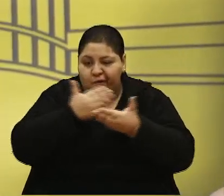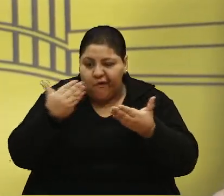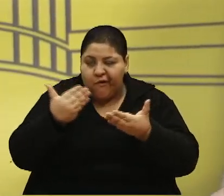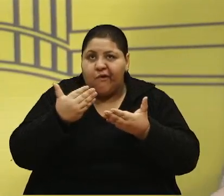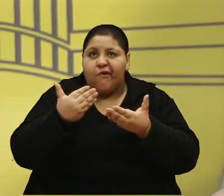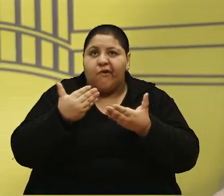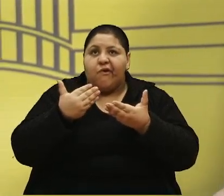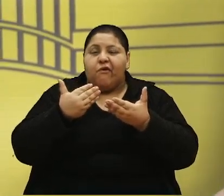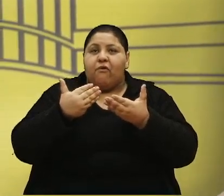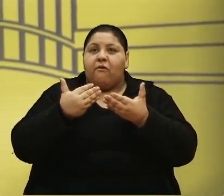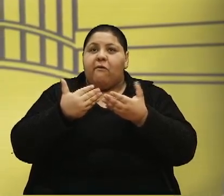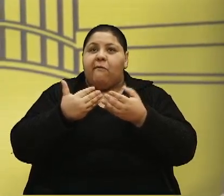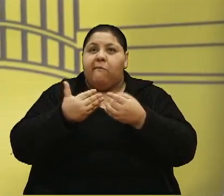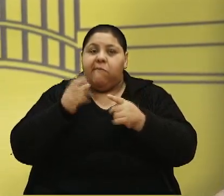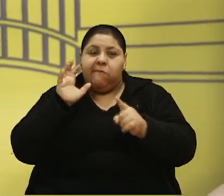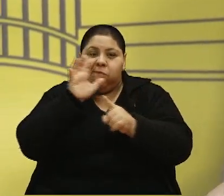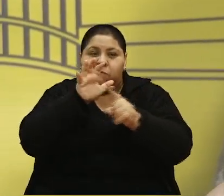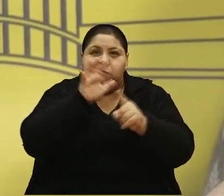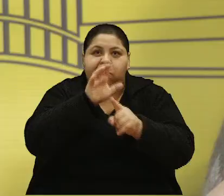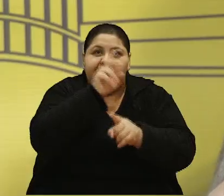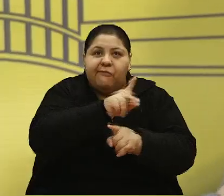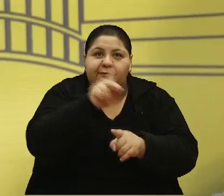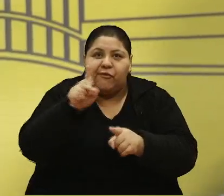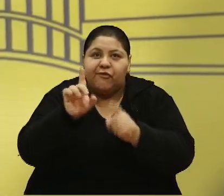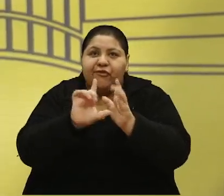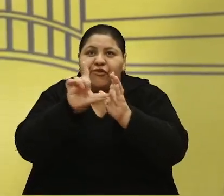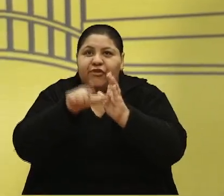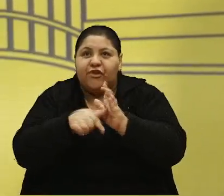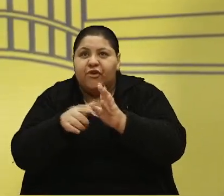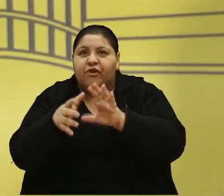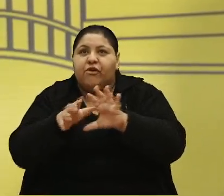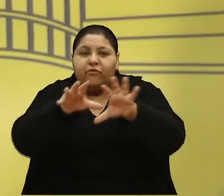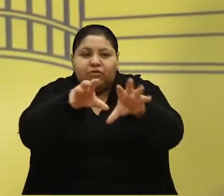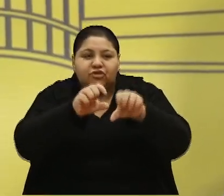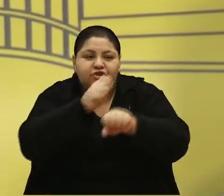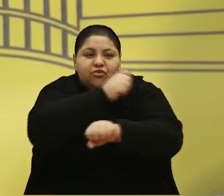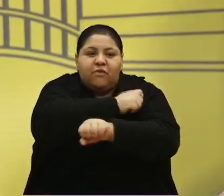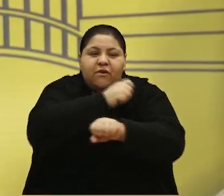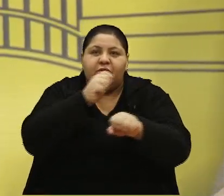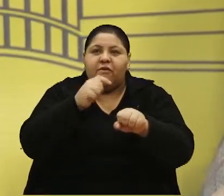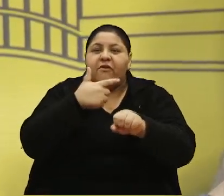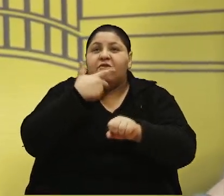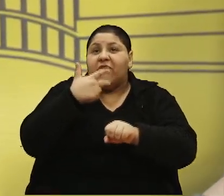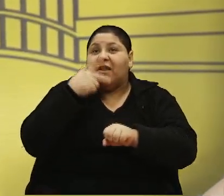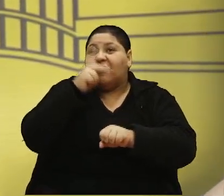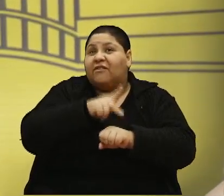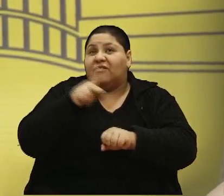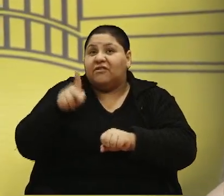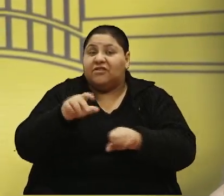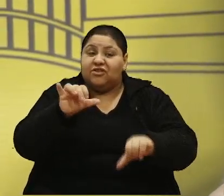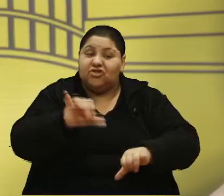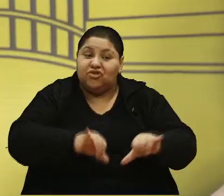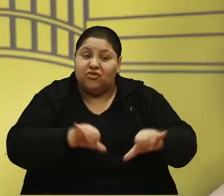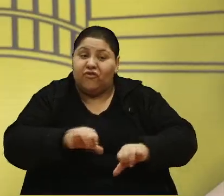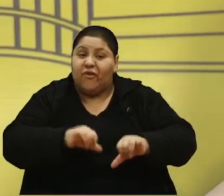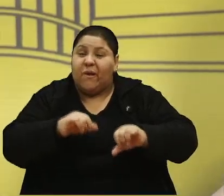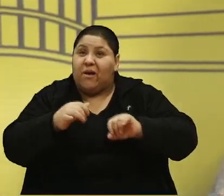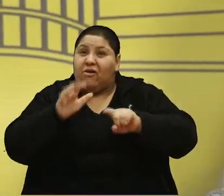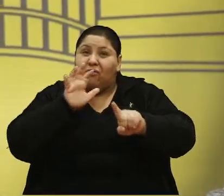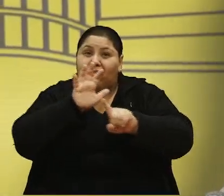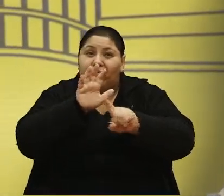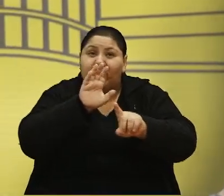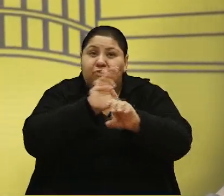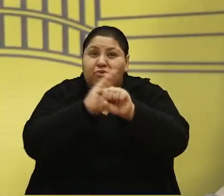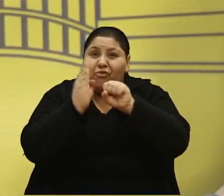muito bombardeio sobre professoras que daqui a pouco tiram um aluno da aula. Comentei uma professora que sofreu tanta pressão no bairro,